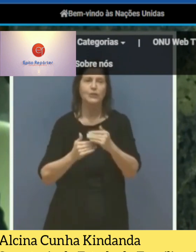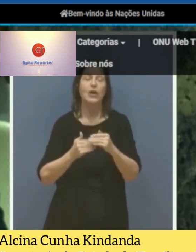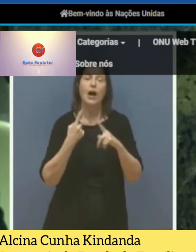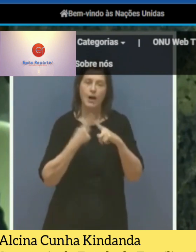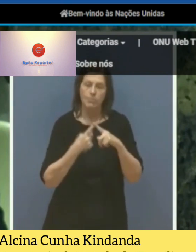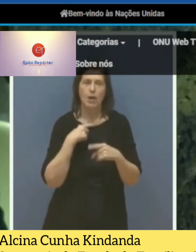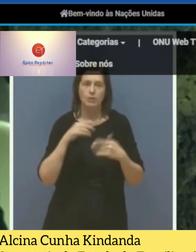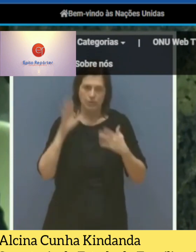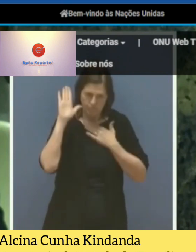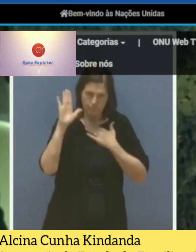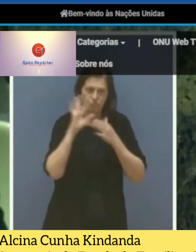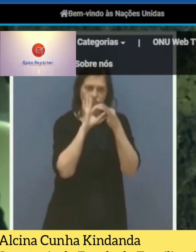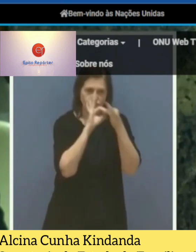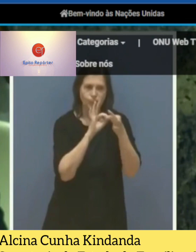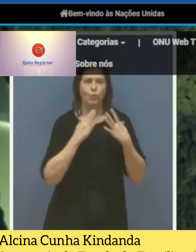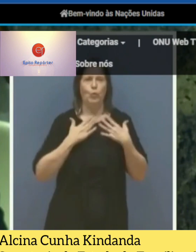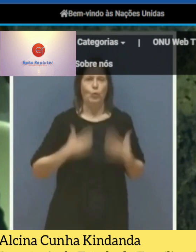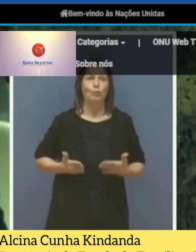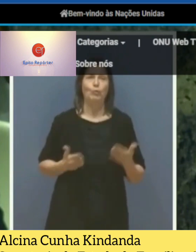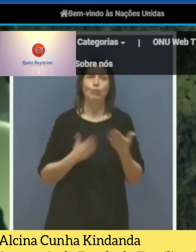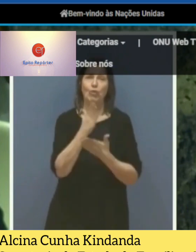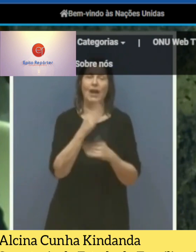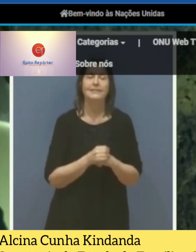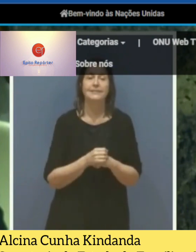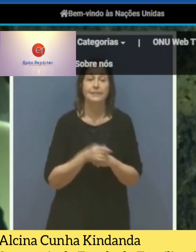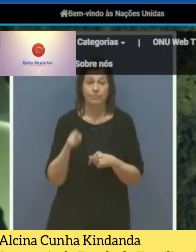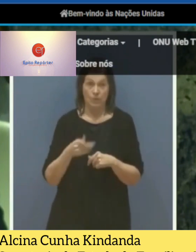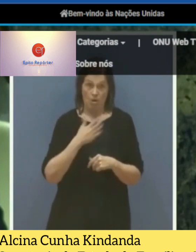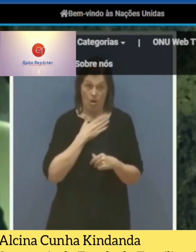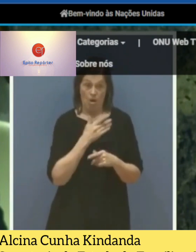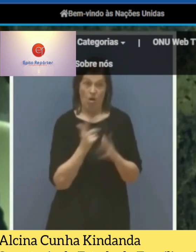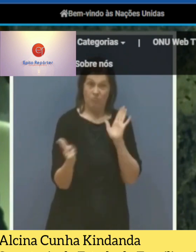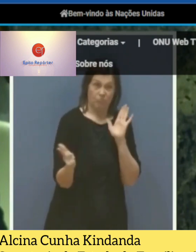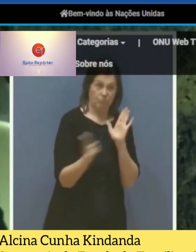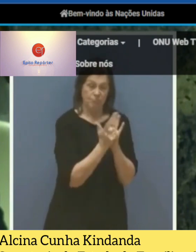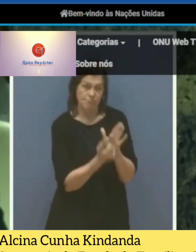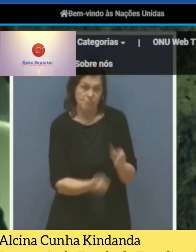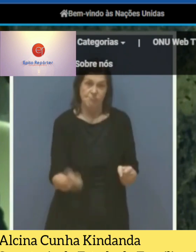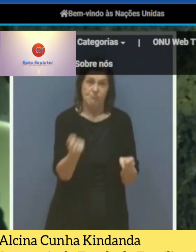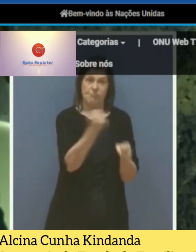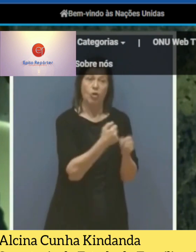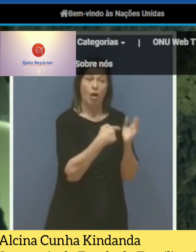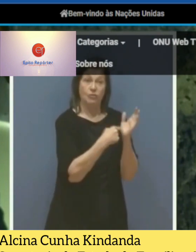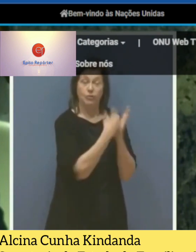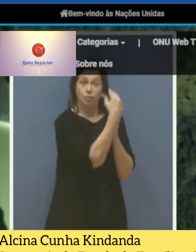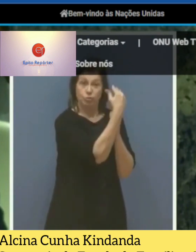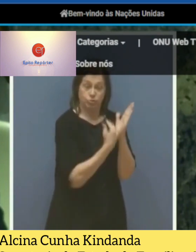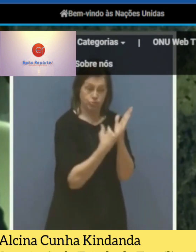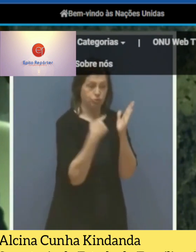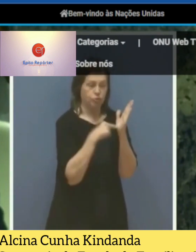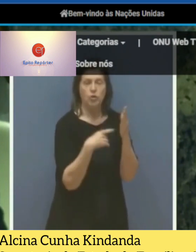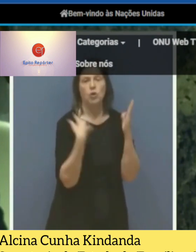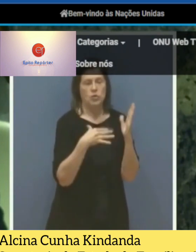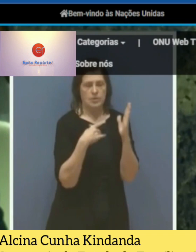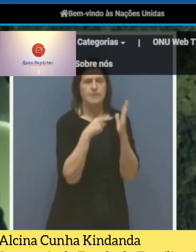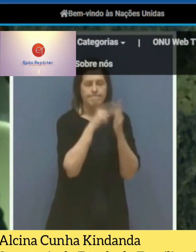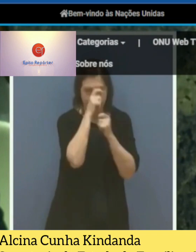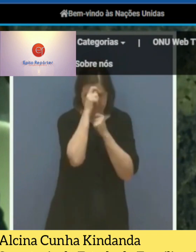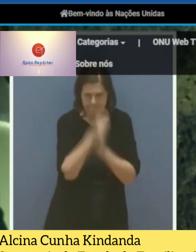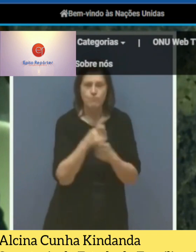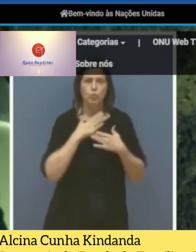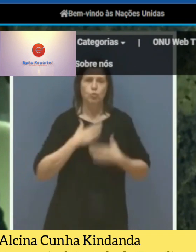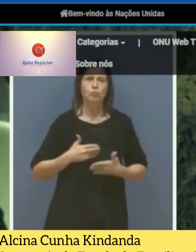consagra princípios e normas que estabelecem um tratamento diferenciado para este cidadãos tratados pelo texto